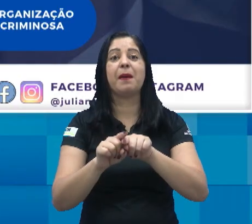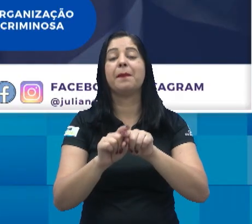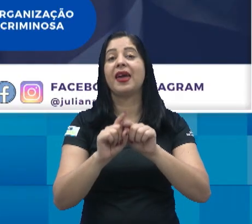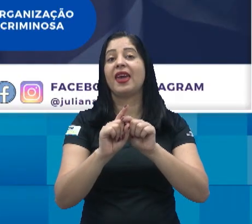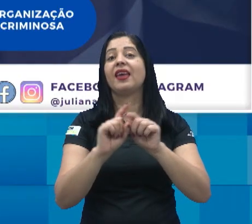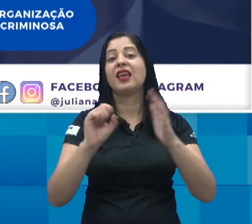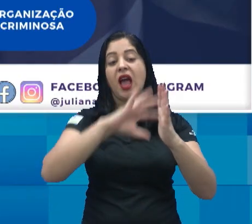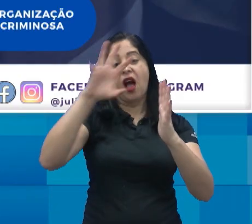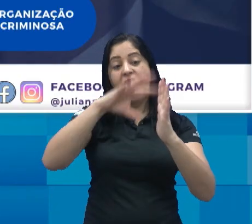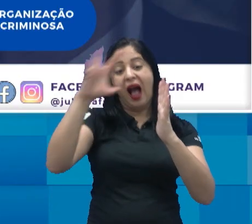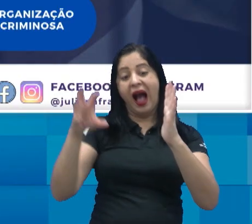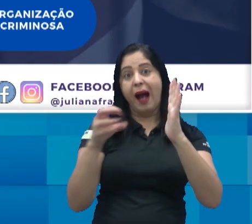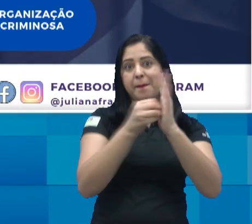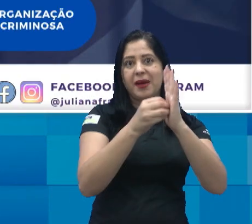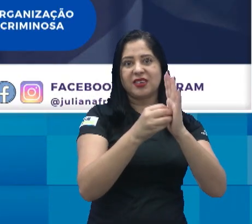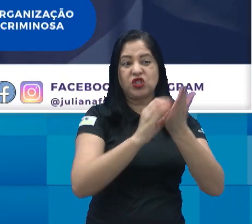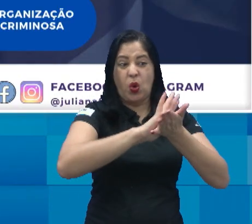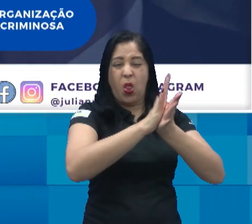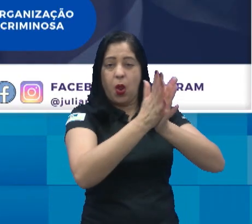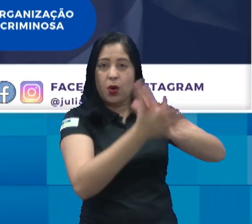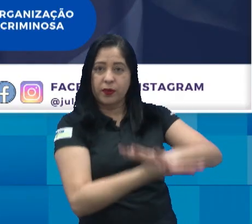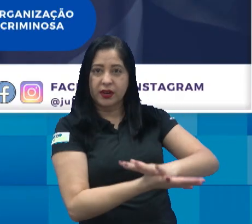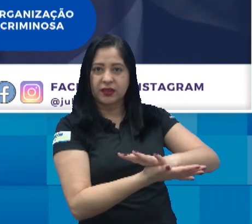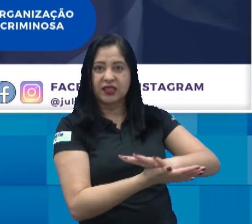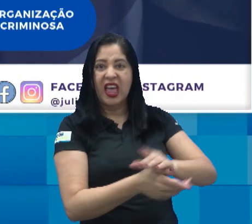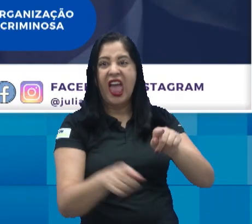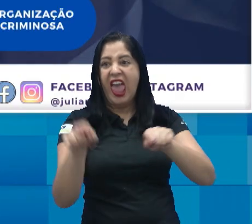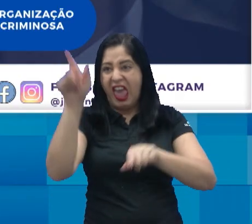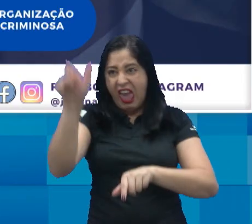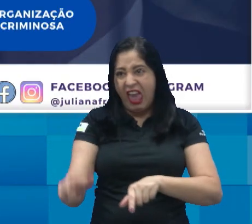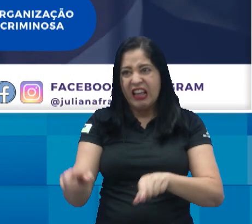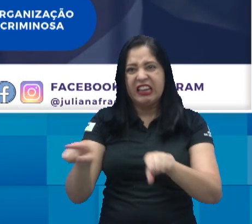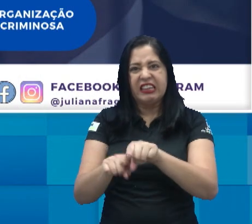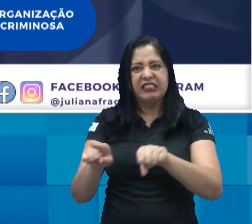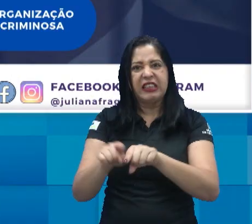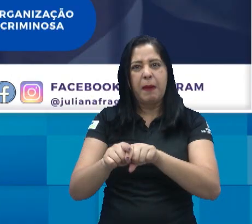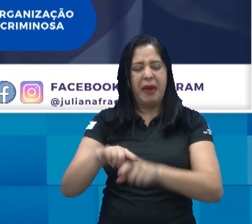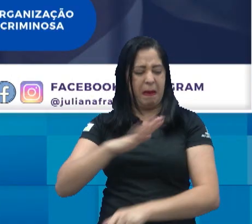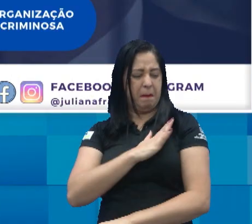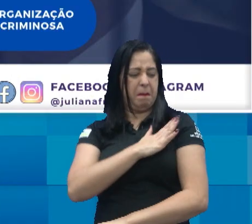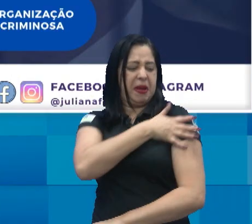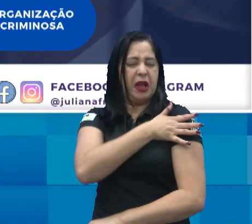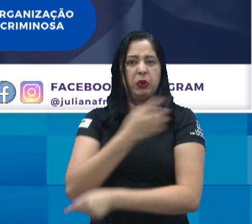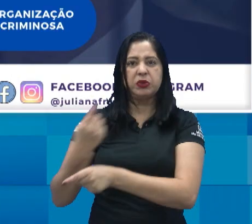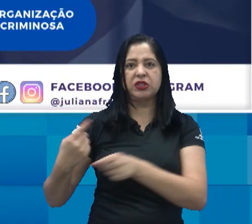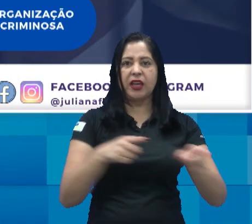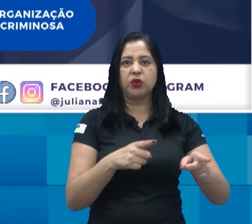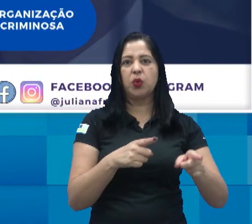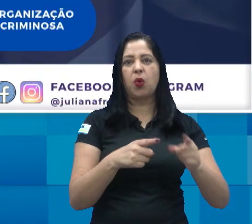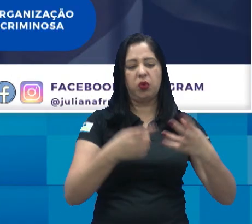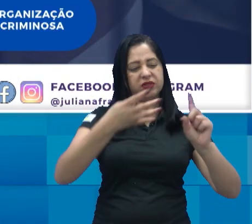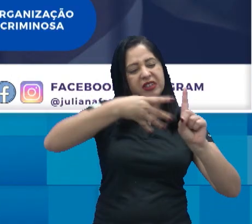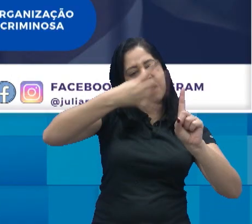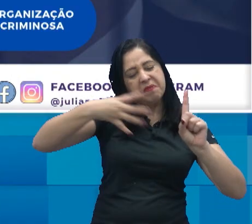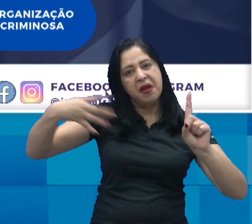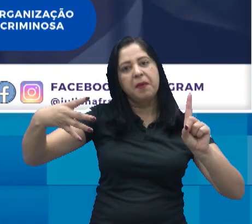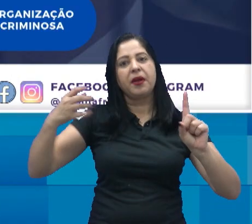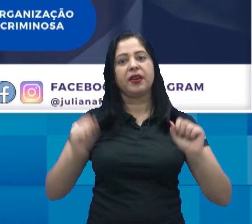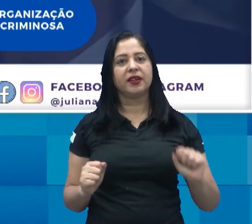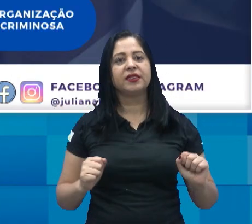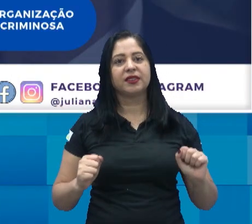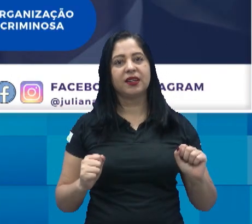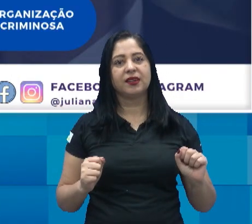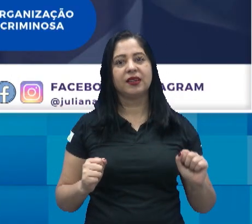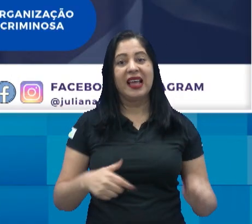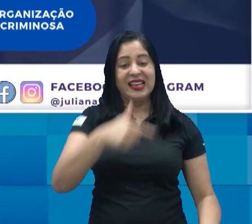agrotóxico, falas racistas, LGBTfóbicas e misóginas, destruir a educação, a cultura e a ciência, por